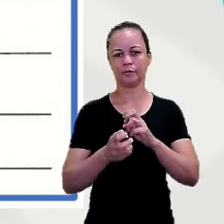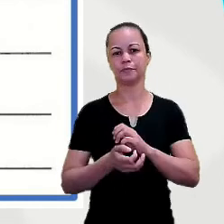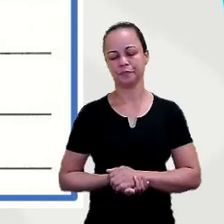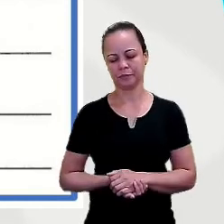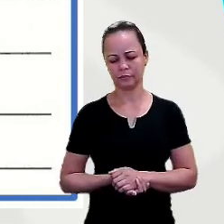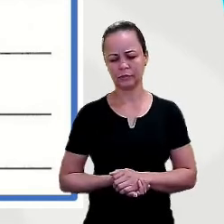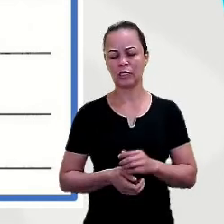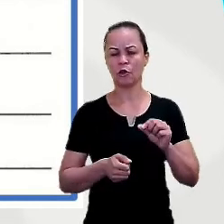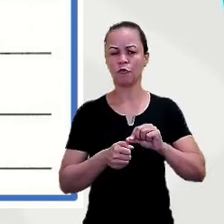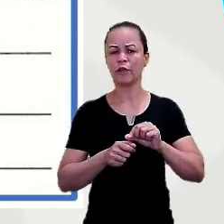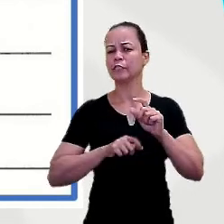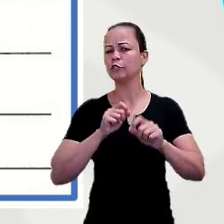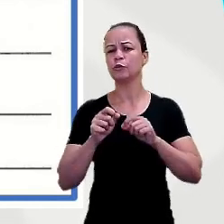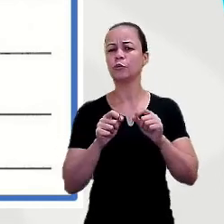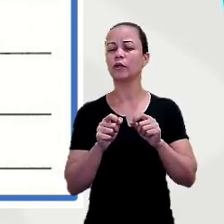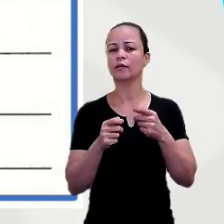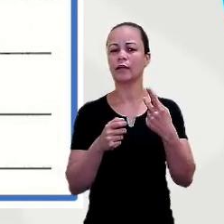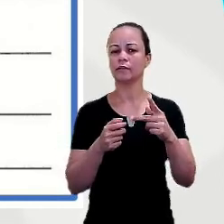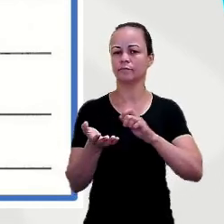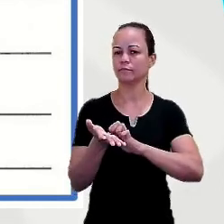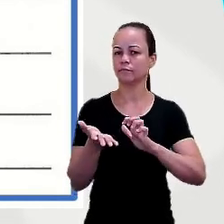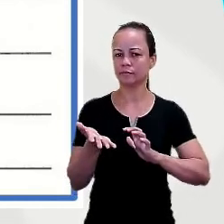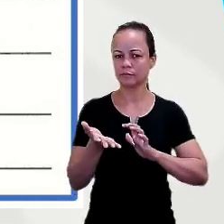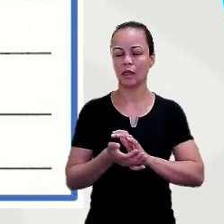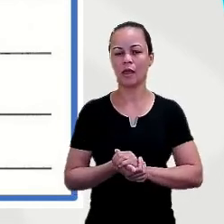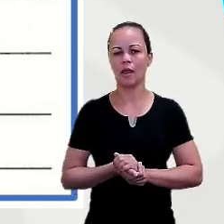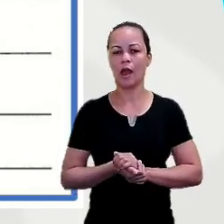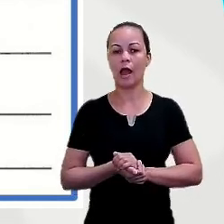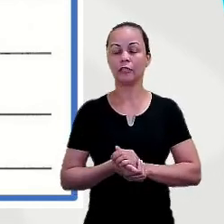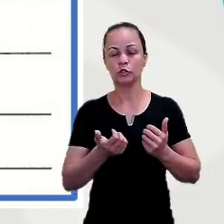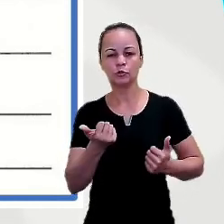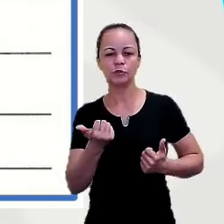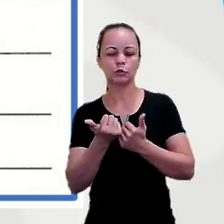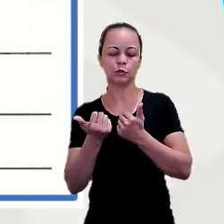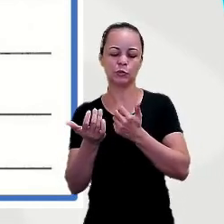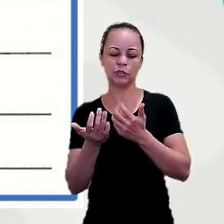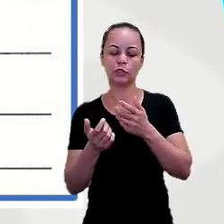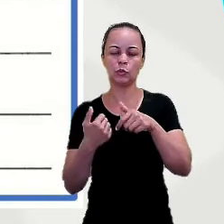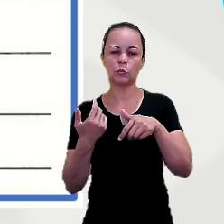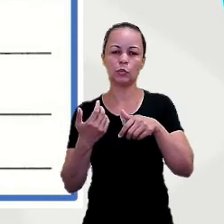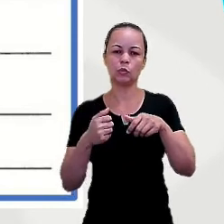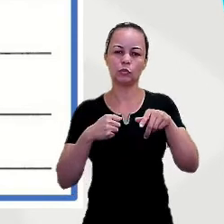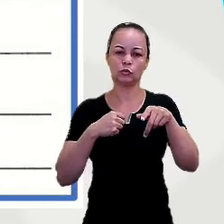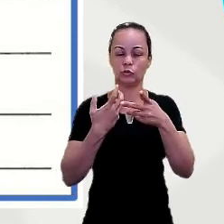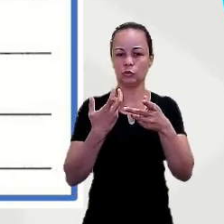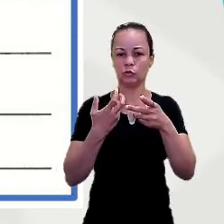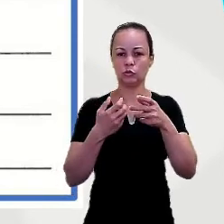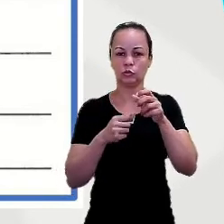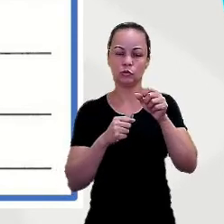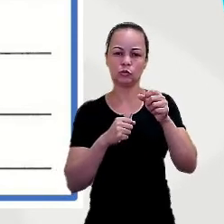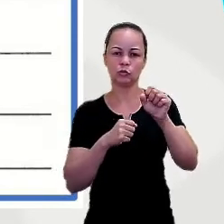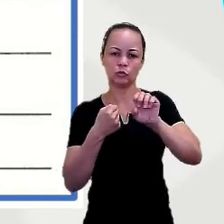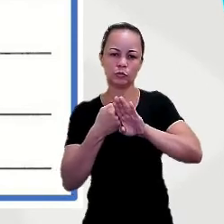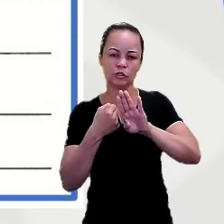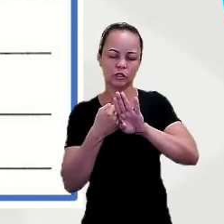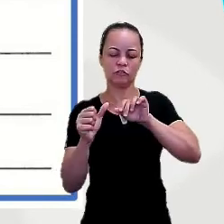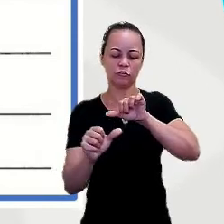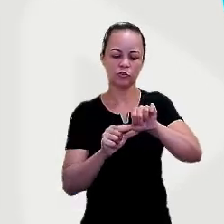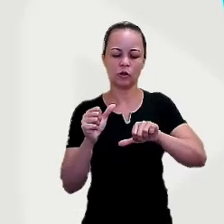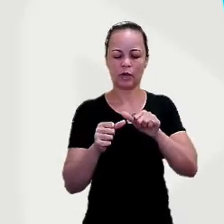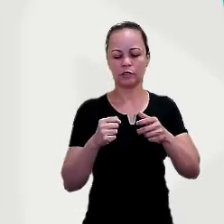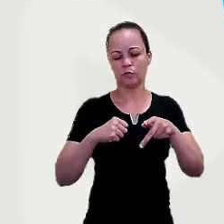atividade? Substituiu os substantivos pelos pronomes correspondentes a cada substantivo.